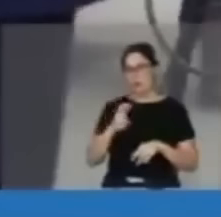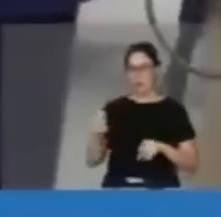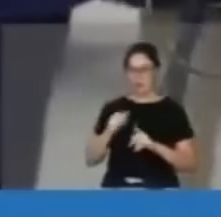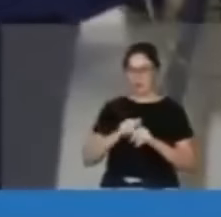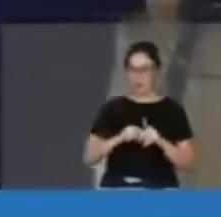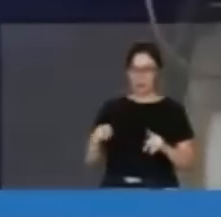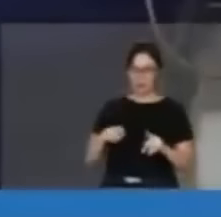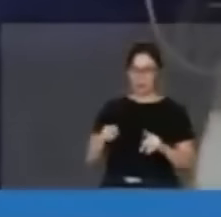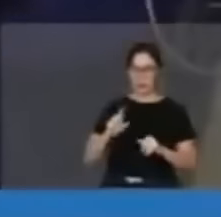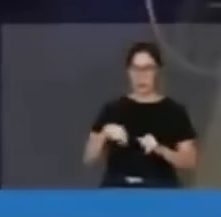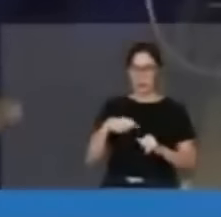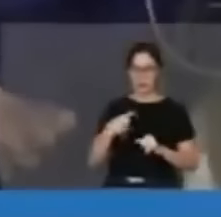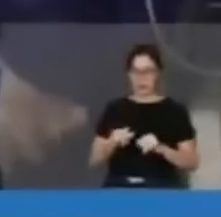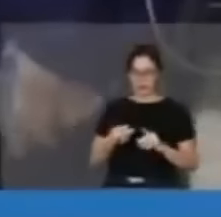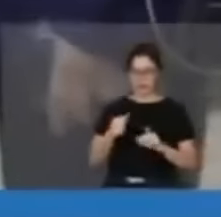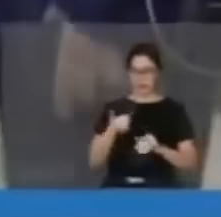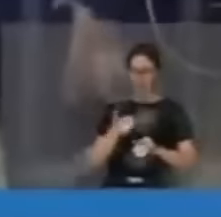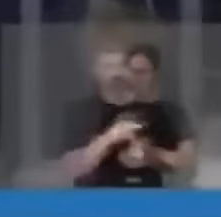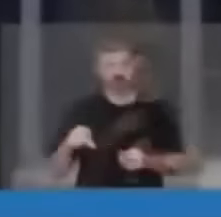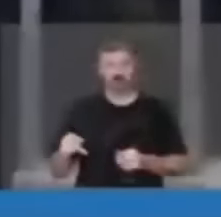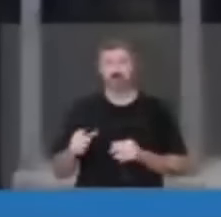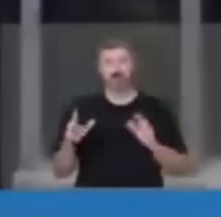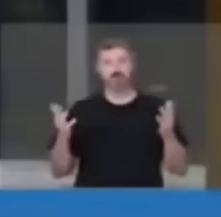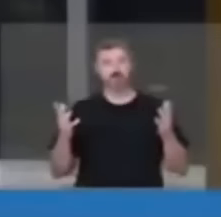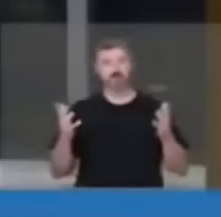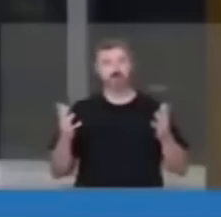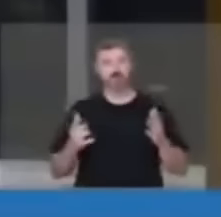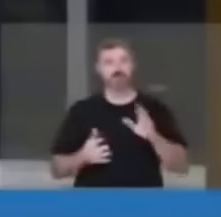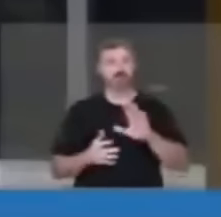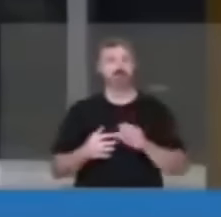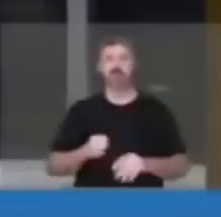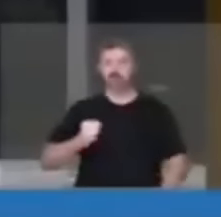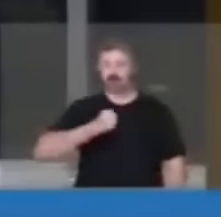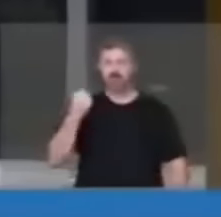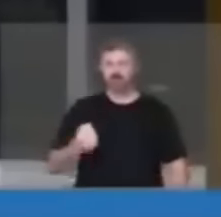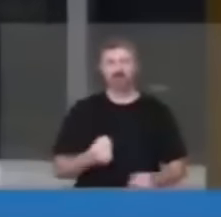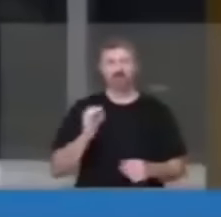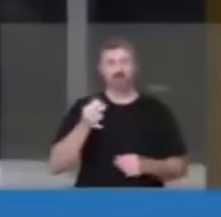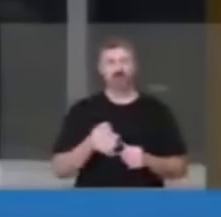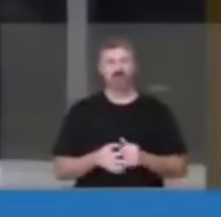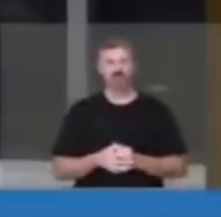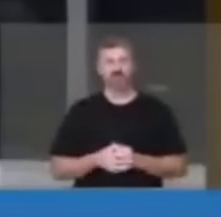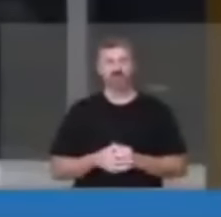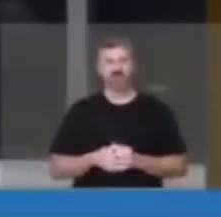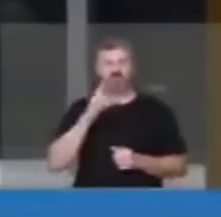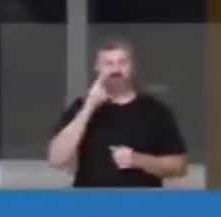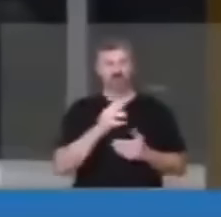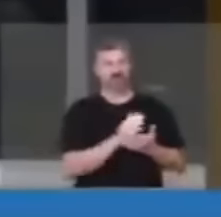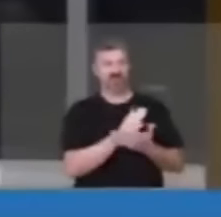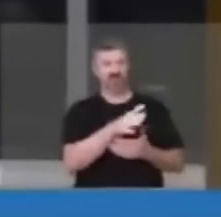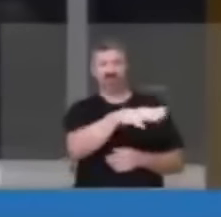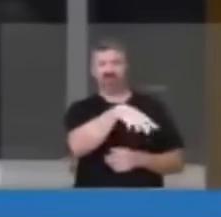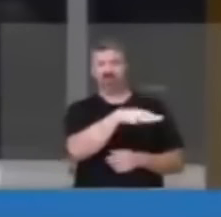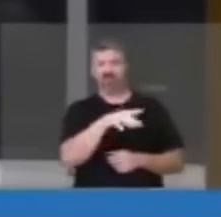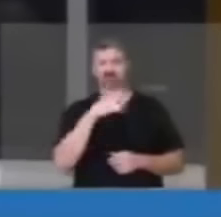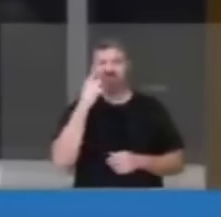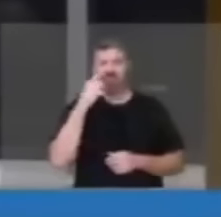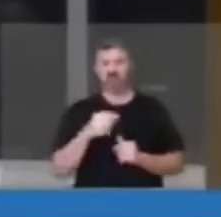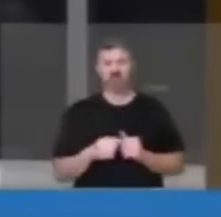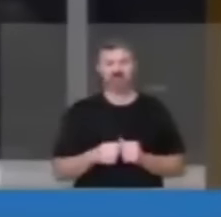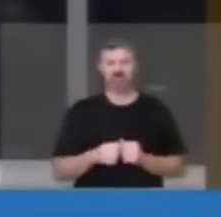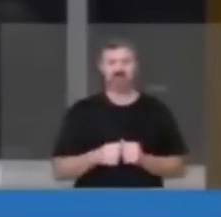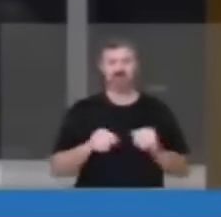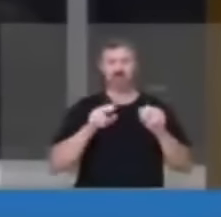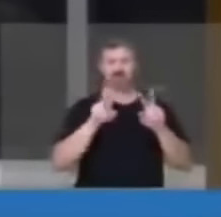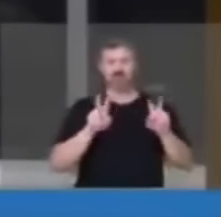das 14 horas. Vamos ampliar essa mobilização? É indignante lá, a gente ver a postura de alguns deputados que estão aqui